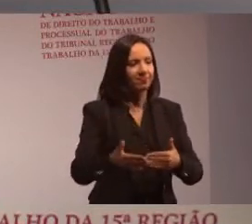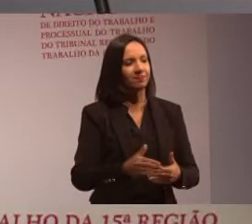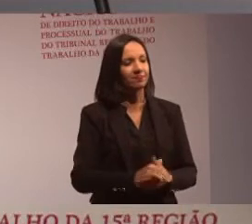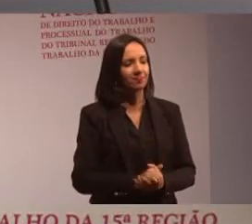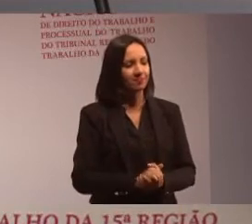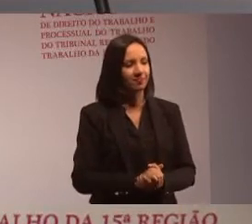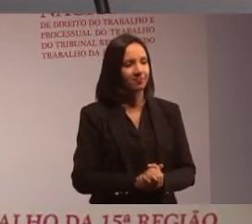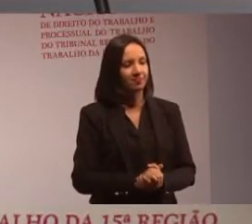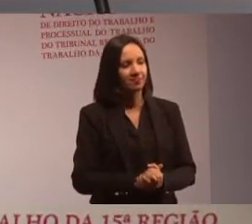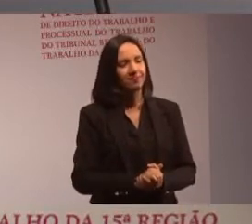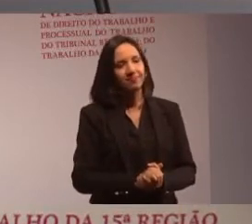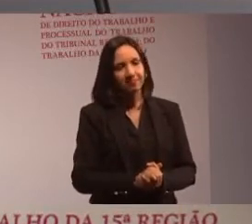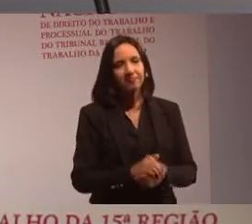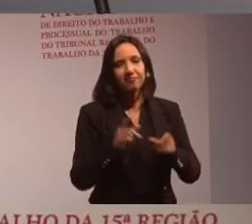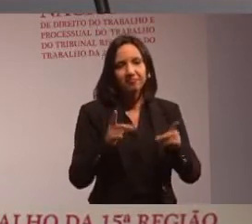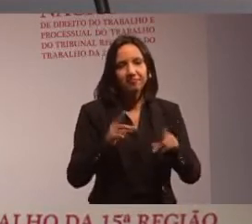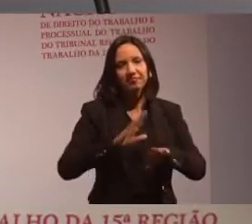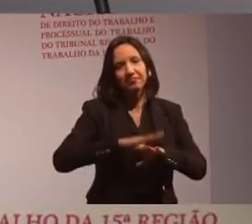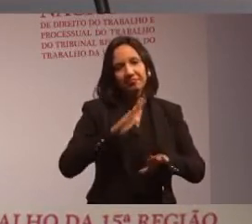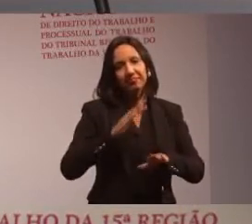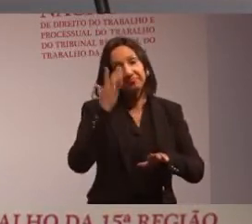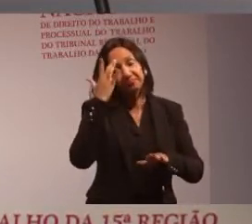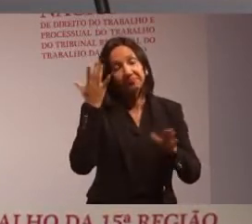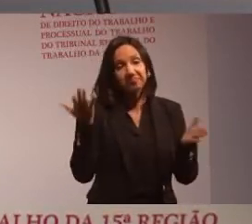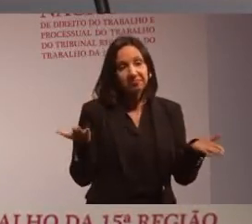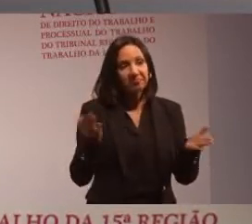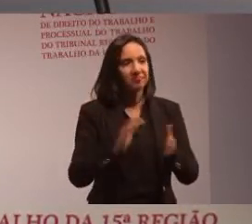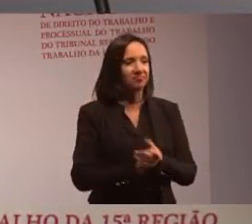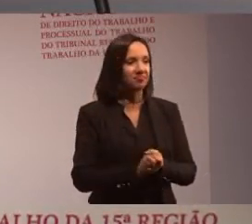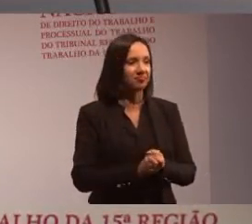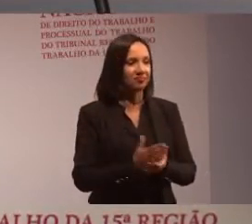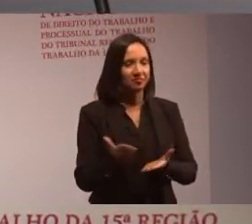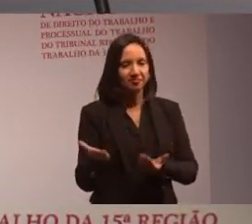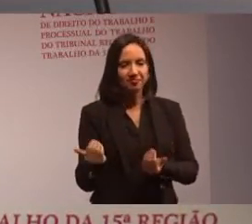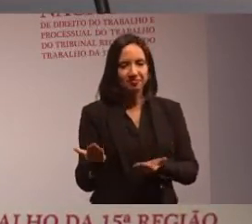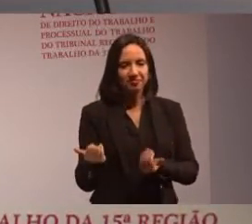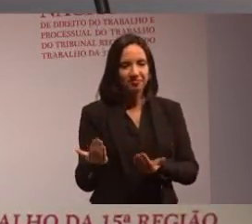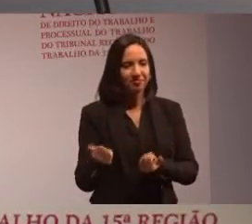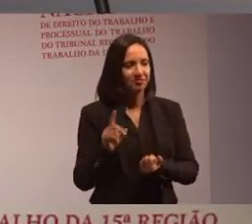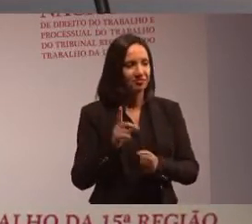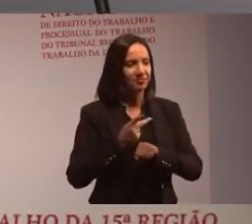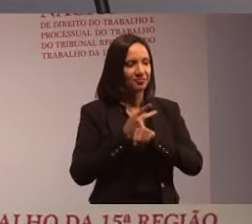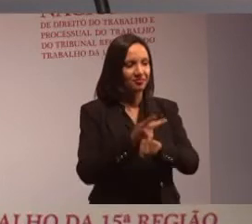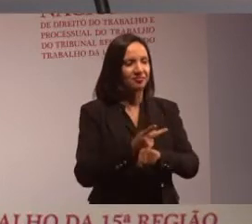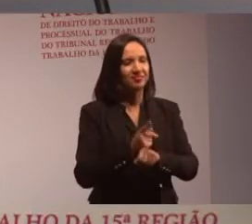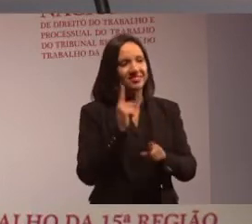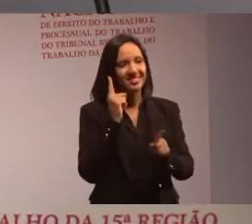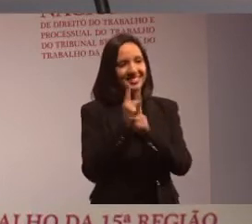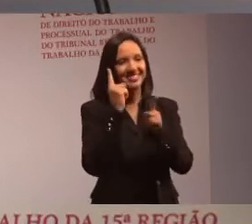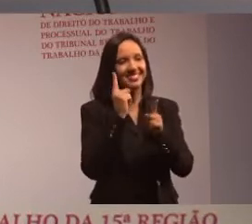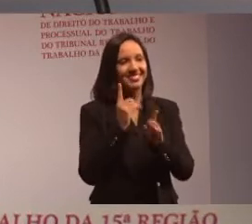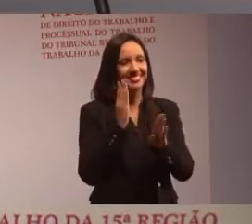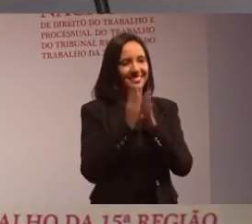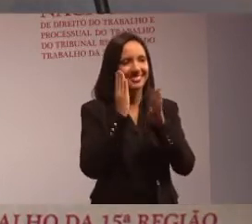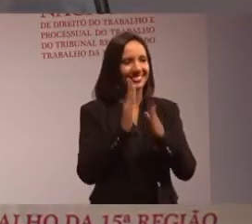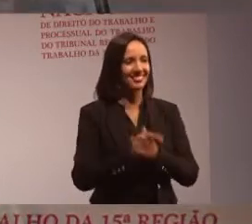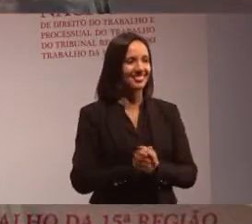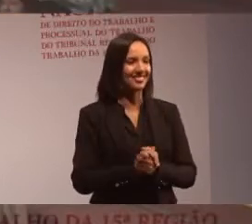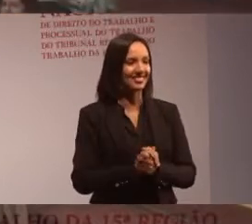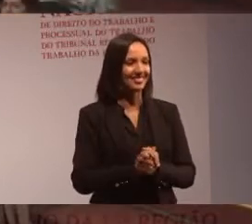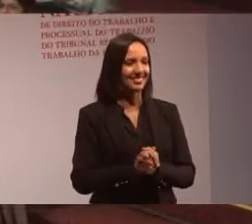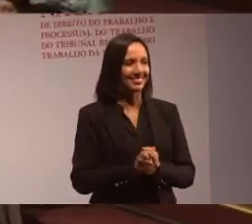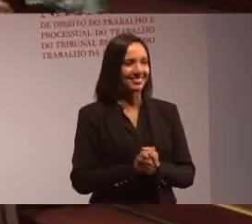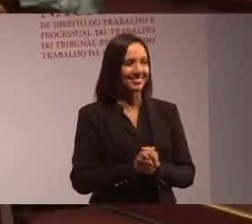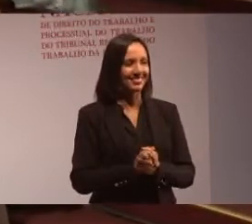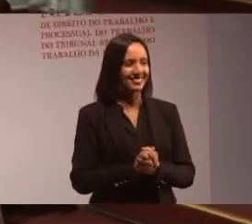se é fresquinho porque vende mais. Tá? Quem for da geração mais jovem, é só procurar no YouTube que vocês acham. E eu